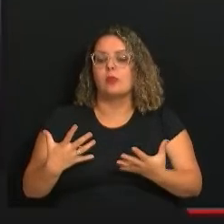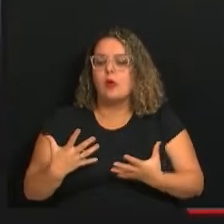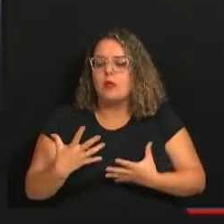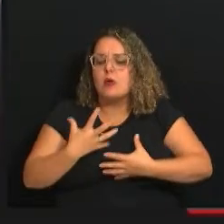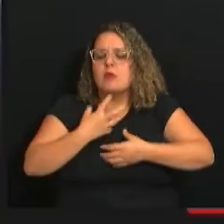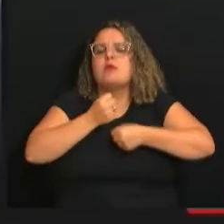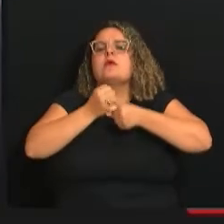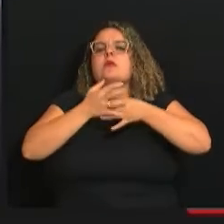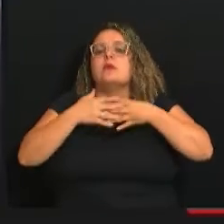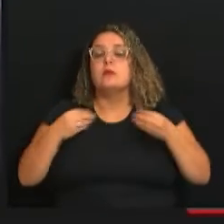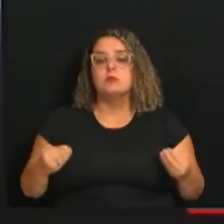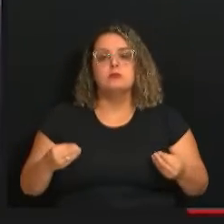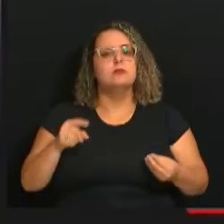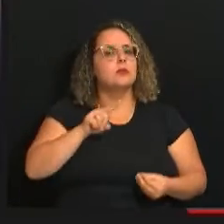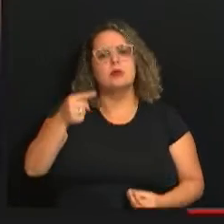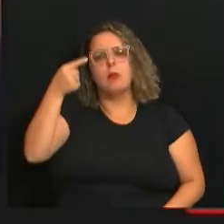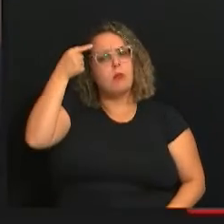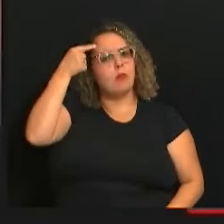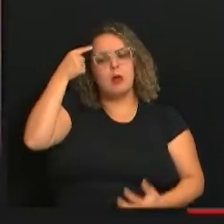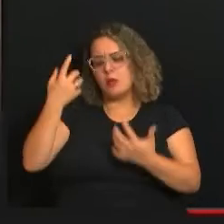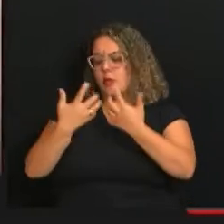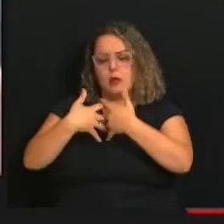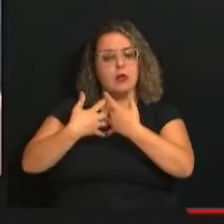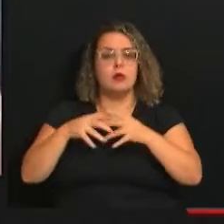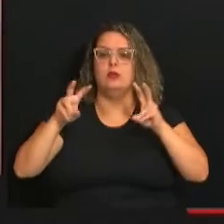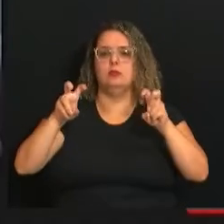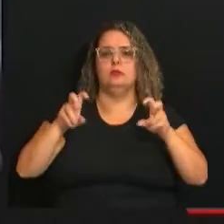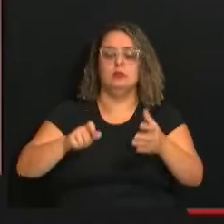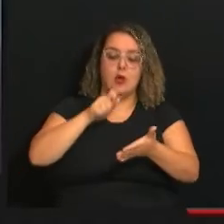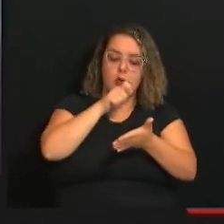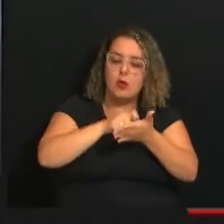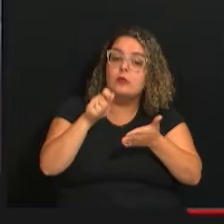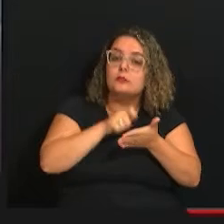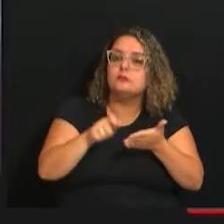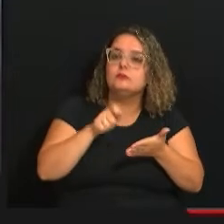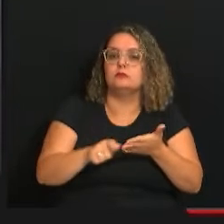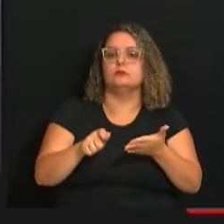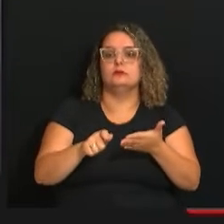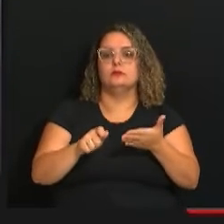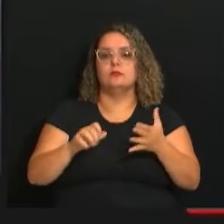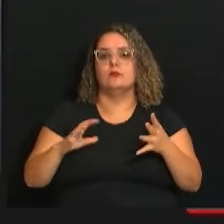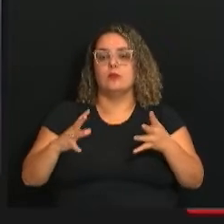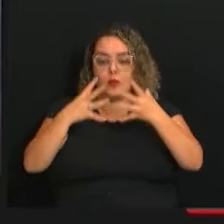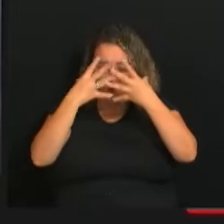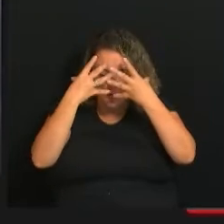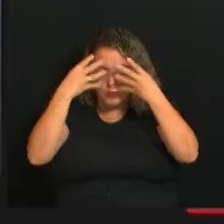E muita gente tentando me ajudar falava para eu ter força de vontade e fé.